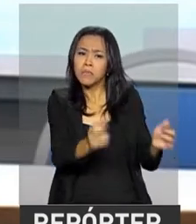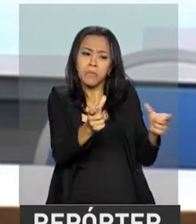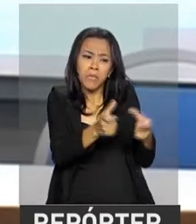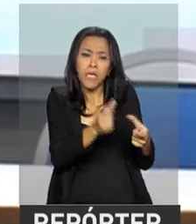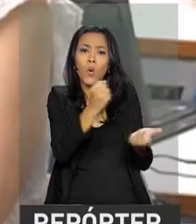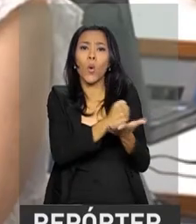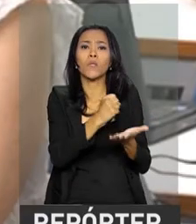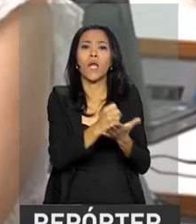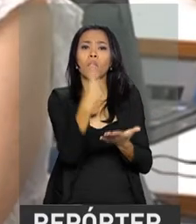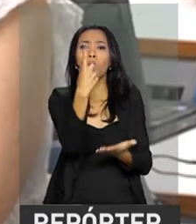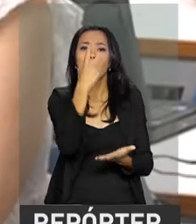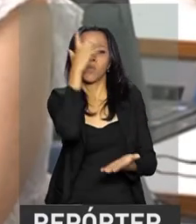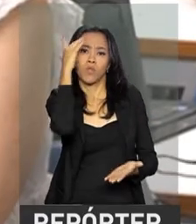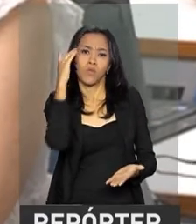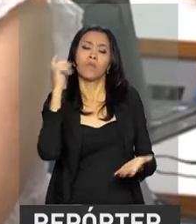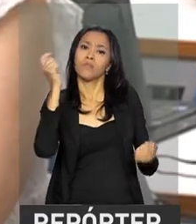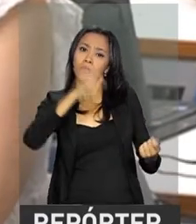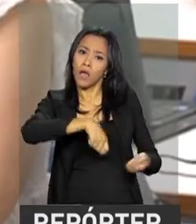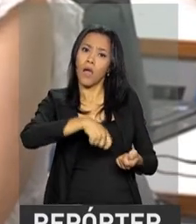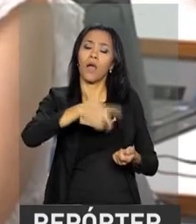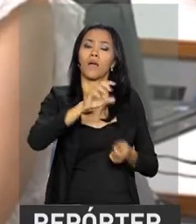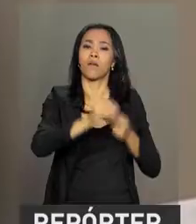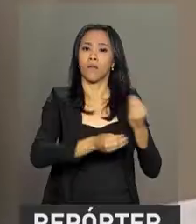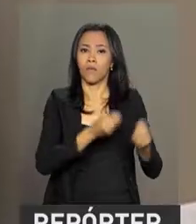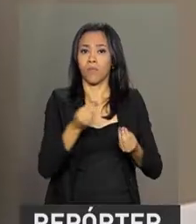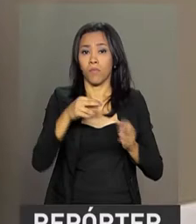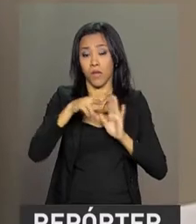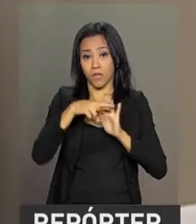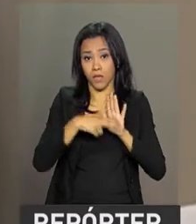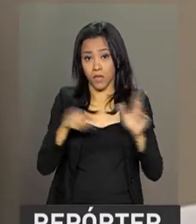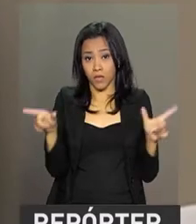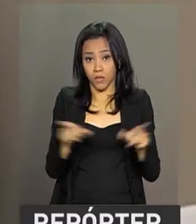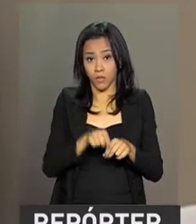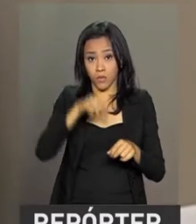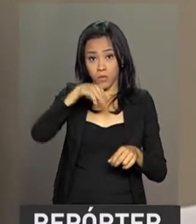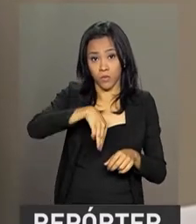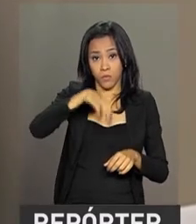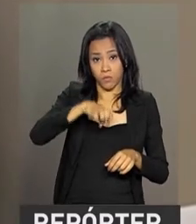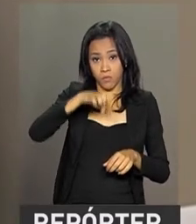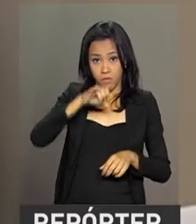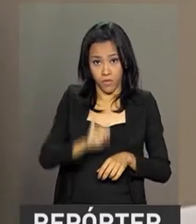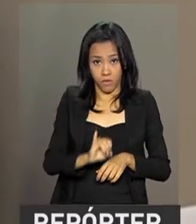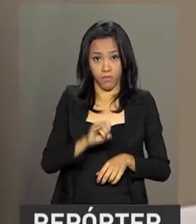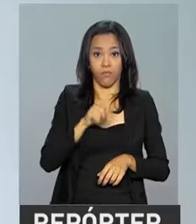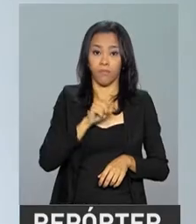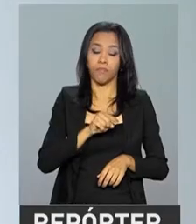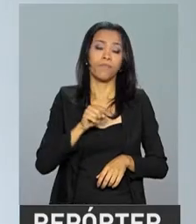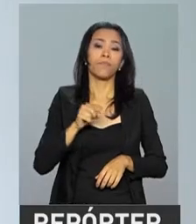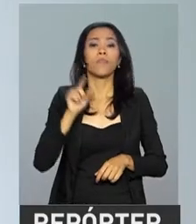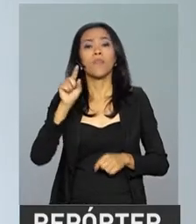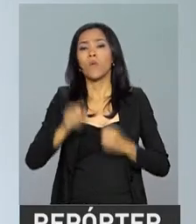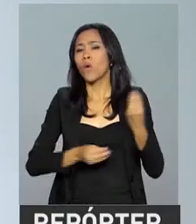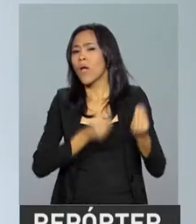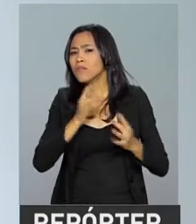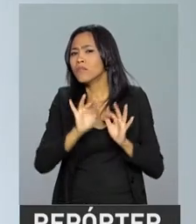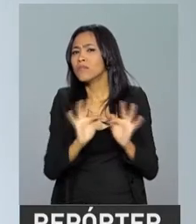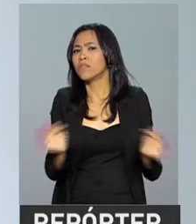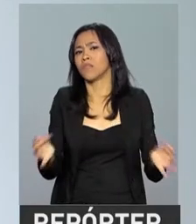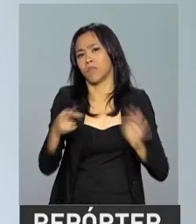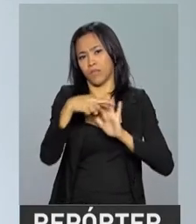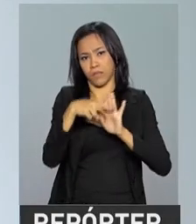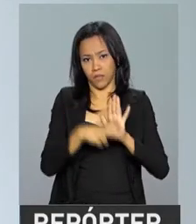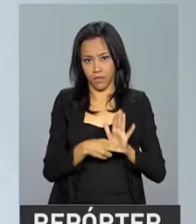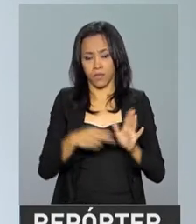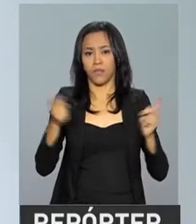um funcionário podem se legalizar por meio do mei o registro de microempreendedor individual o processo é simples e